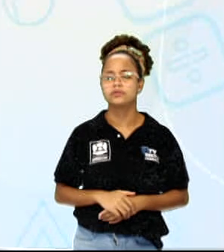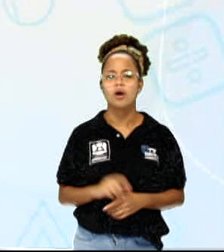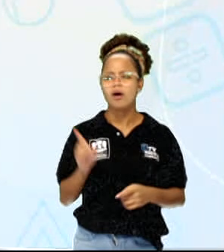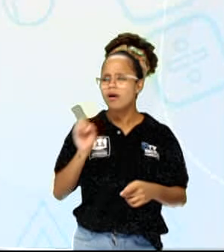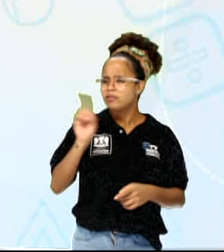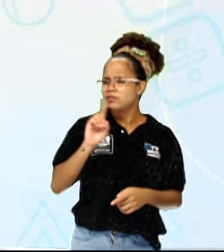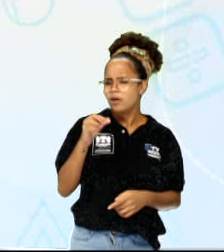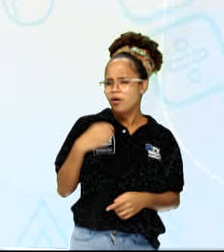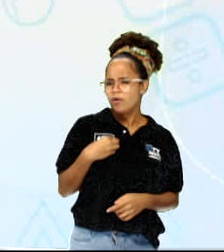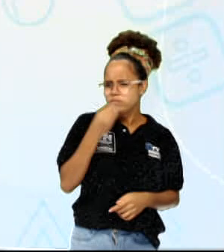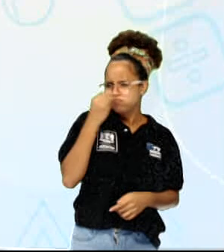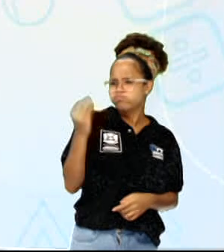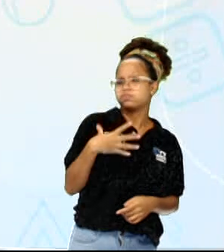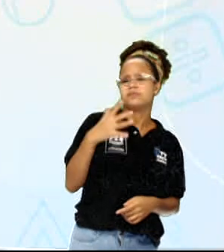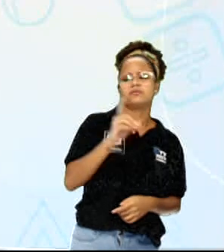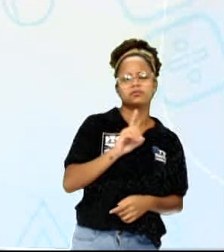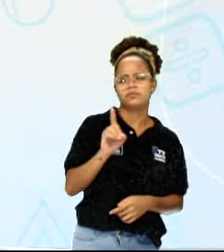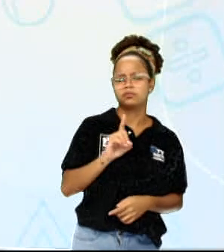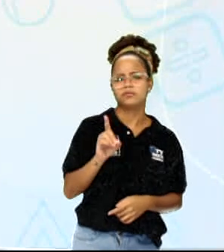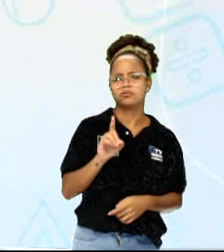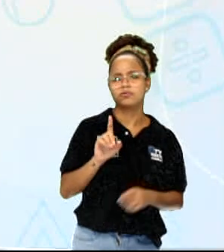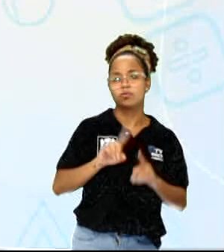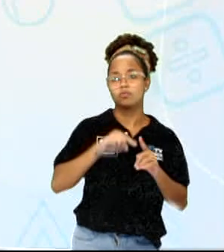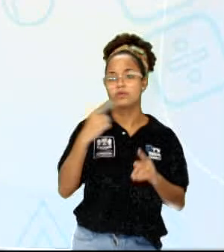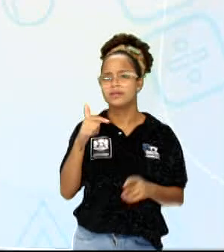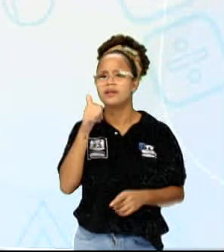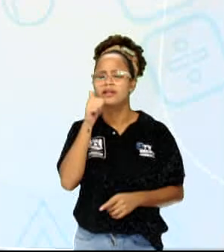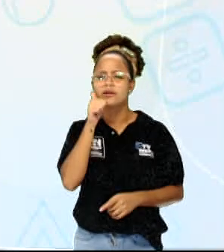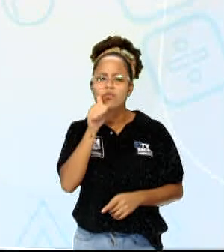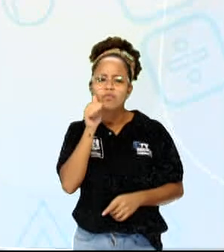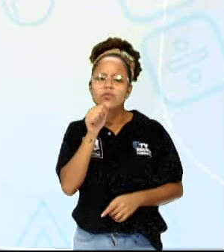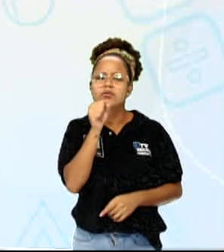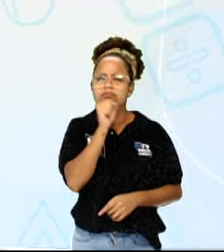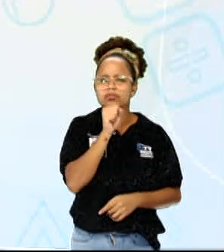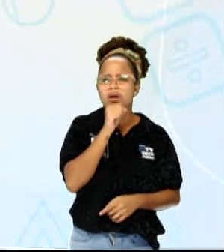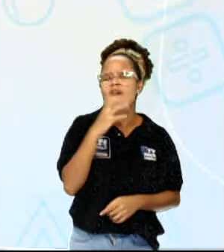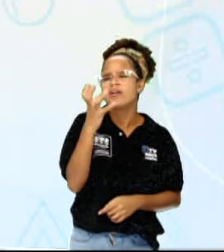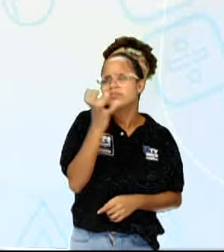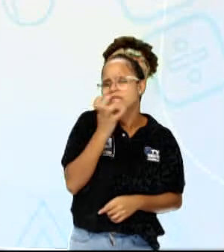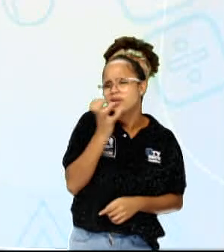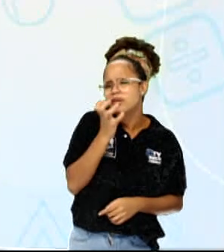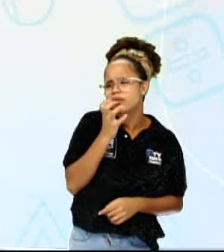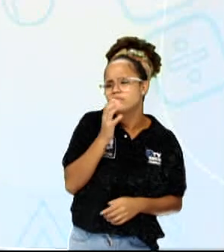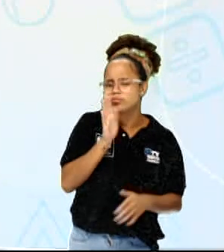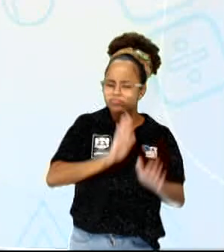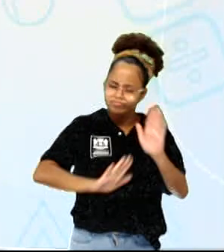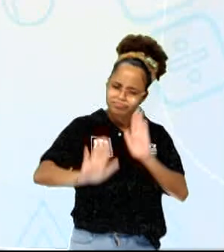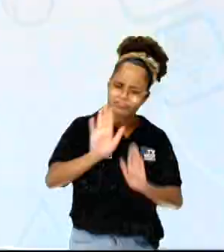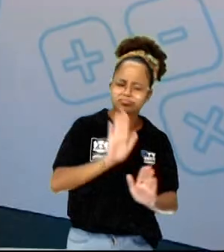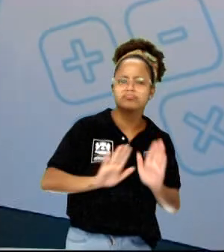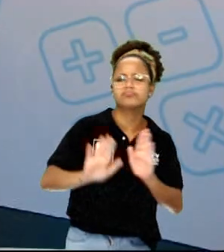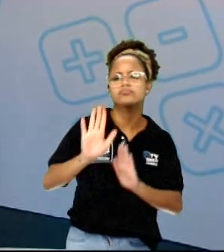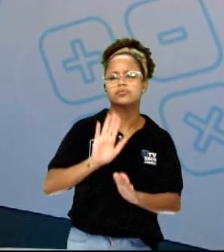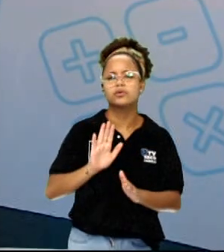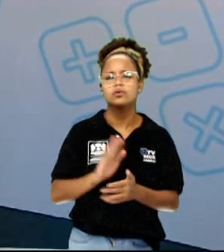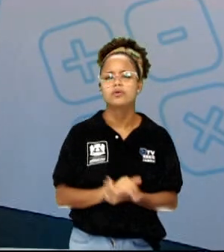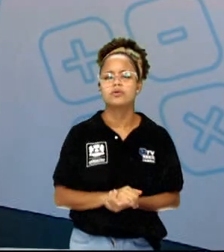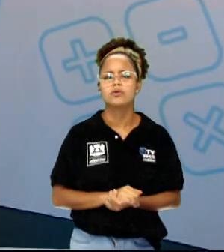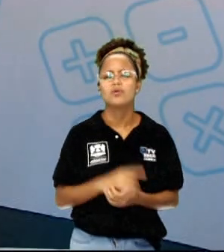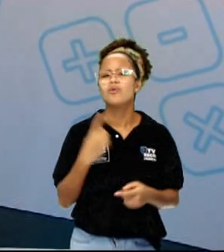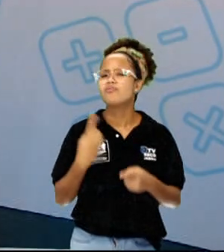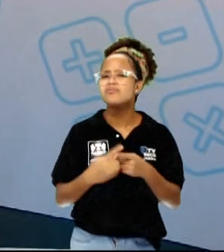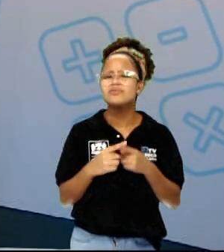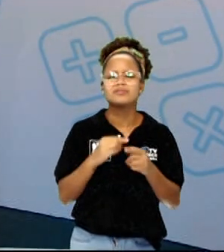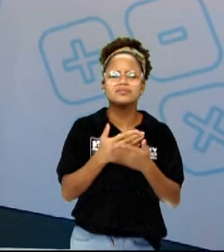nos maltrate. Ao lado, uma senhorinha, não é? Queremos dignidade e cuidados. Por que vocês acham que a gente